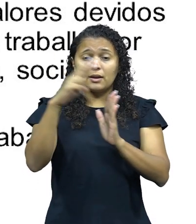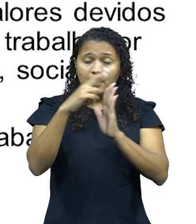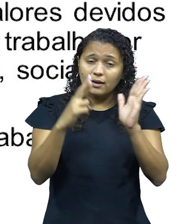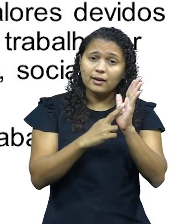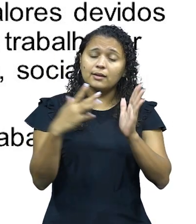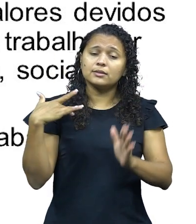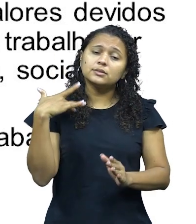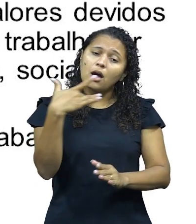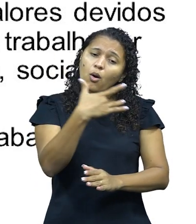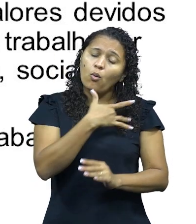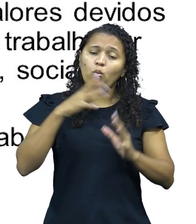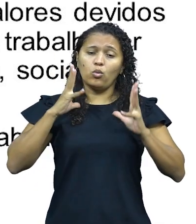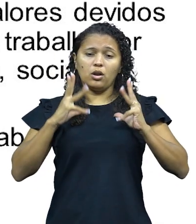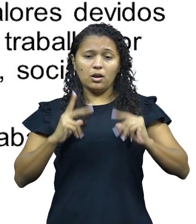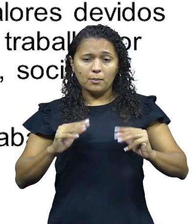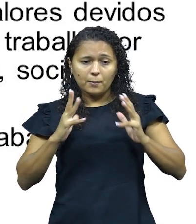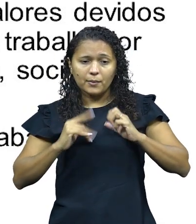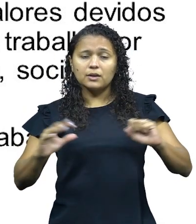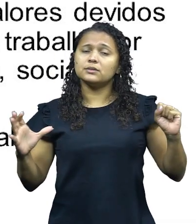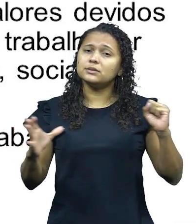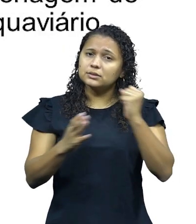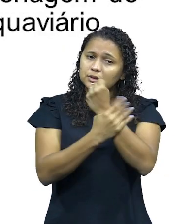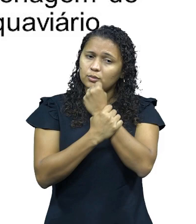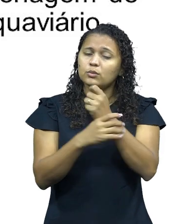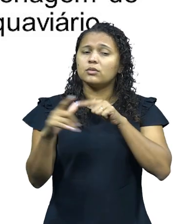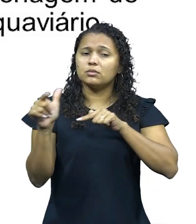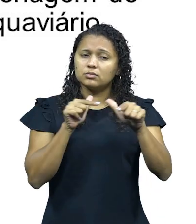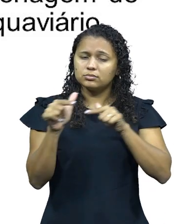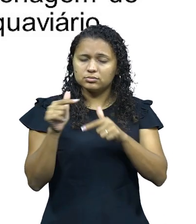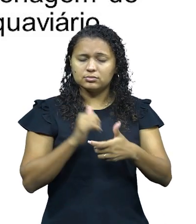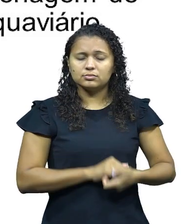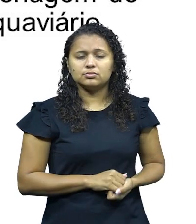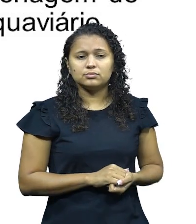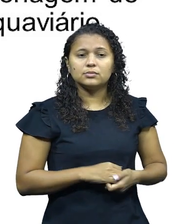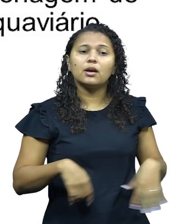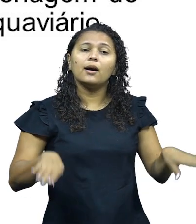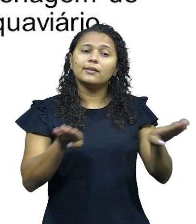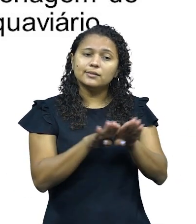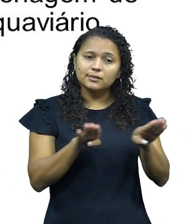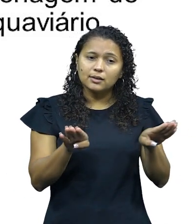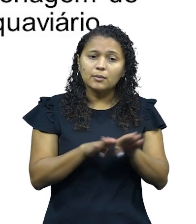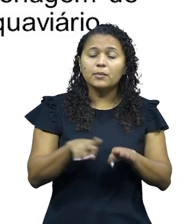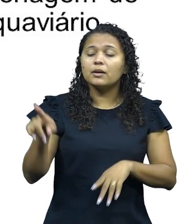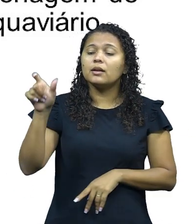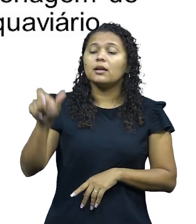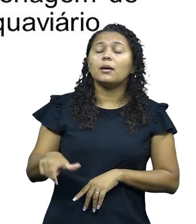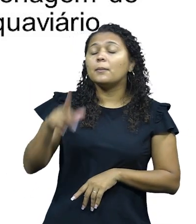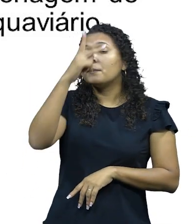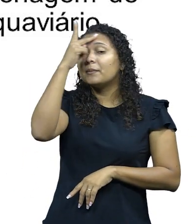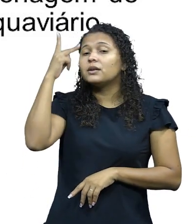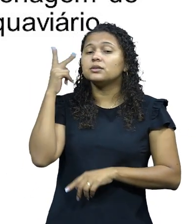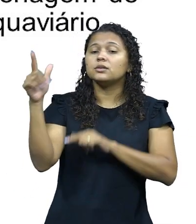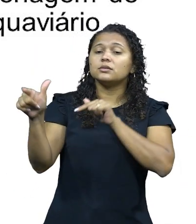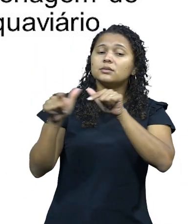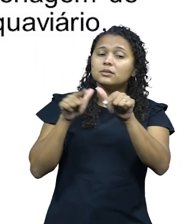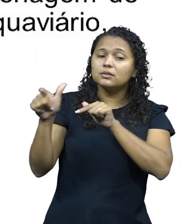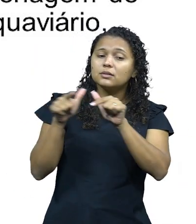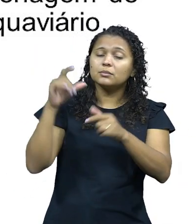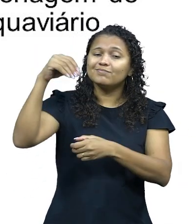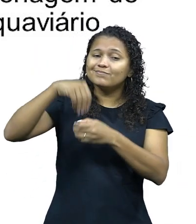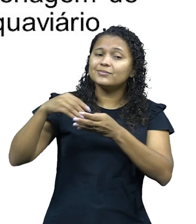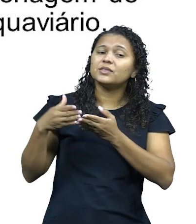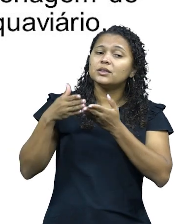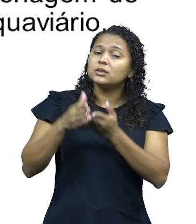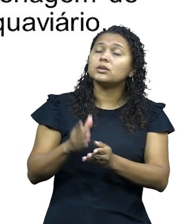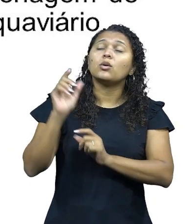e segurança do trabalho portuário. E o trabalhador portuário? Quem é o trabalhador portuário?